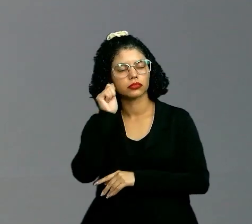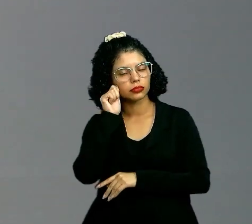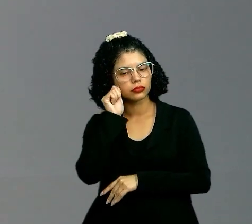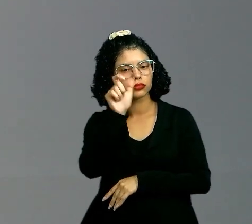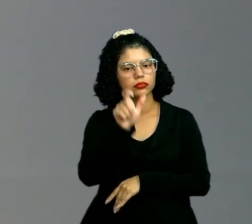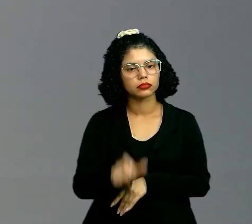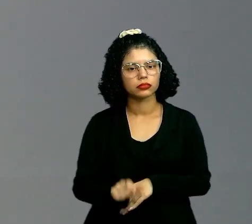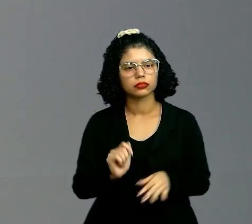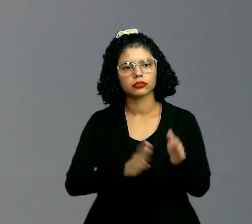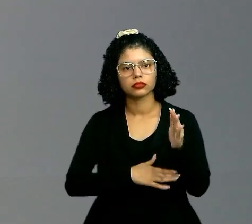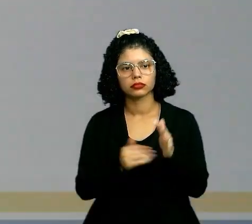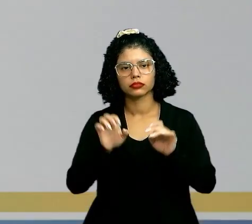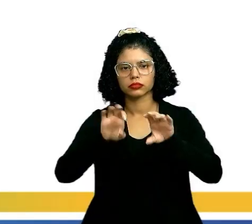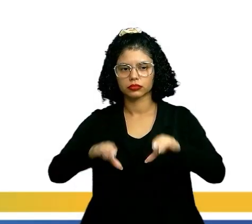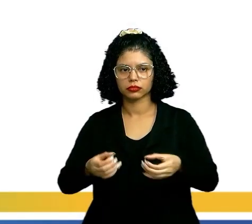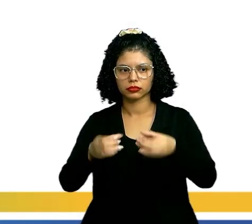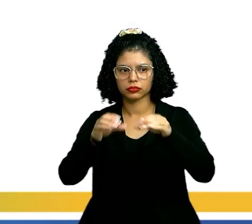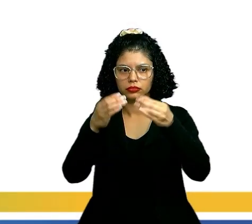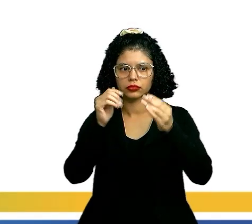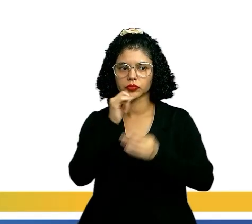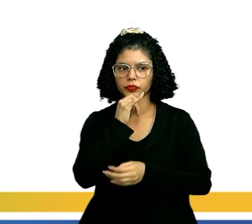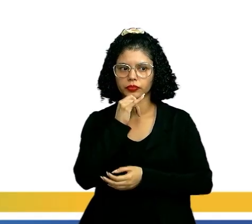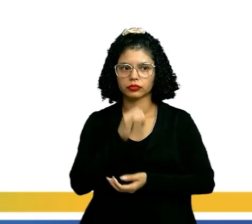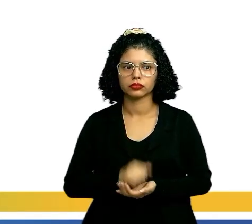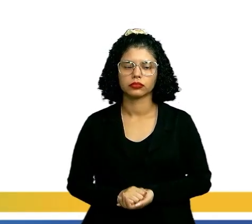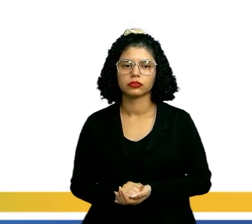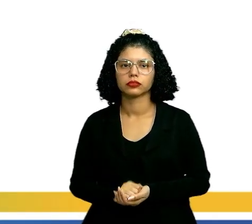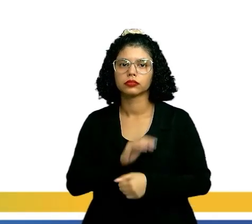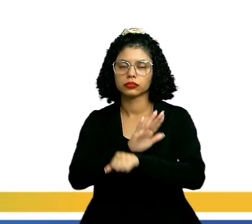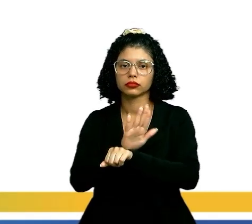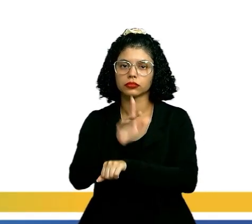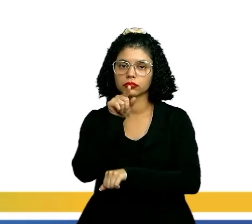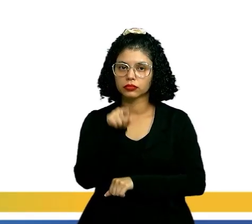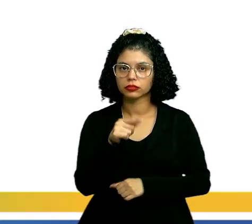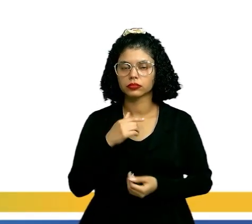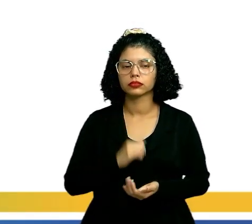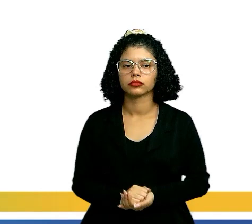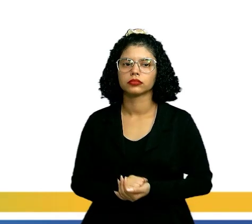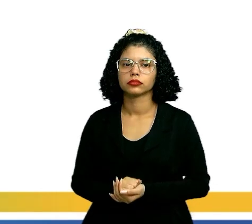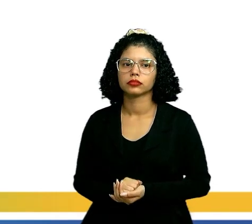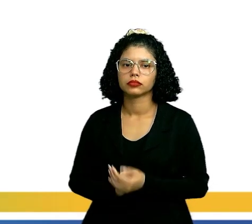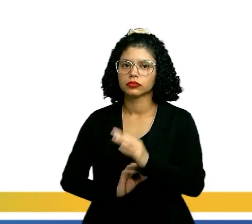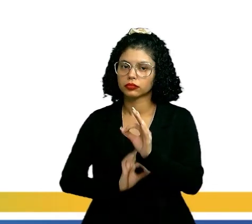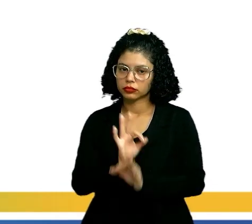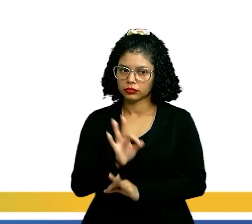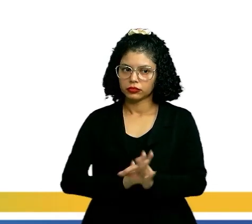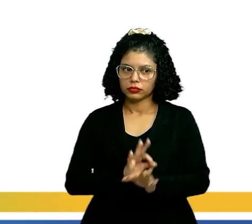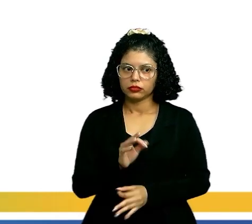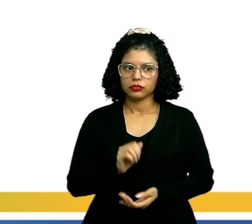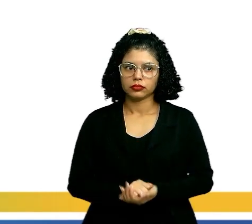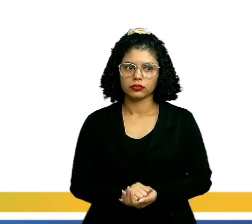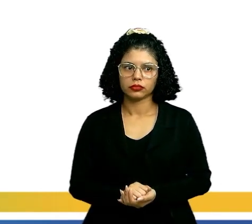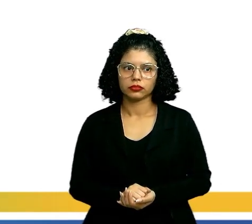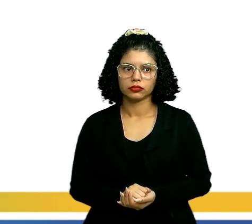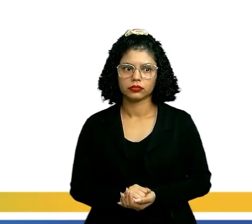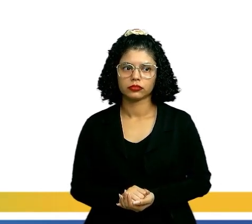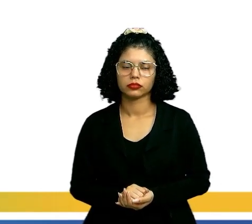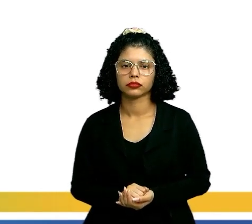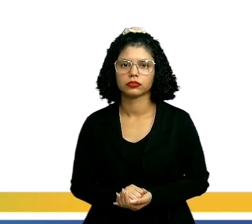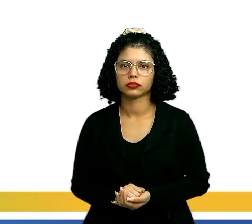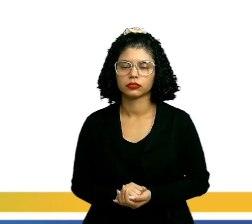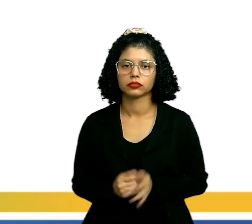a uma pintura, a uma escultura. Por exemplo, para eu ajudar você nesse momento de preparação, eu tenho